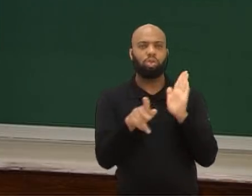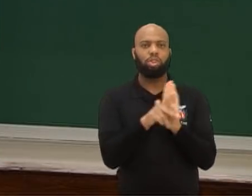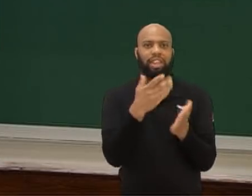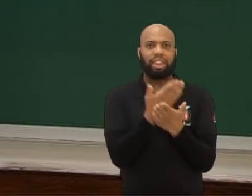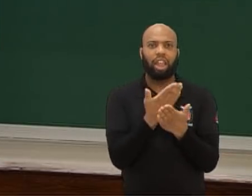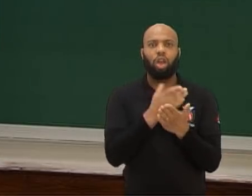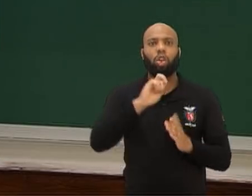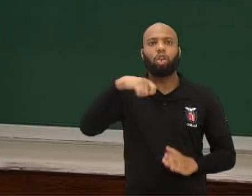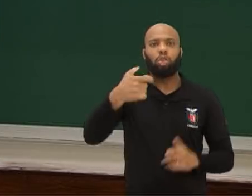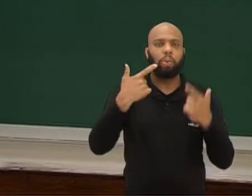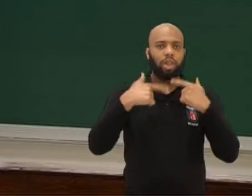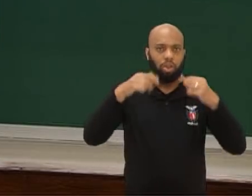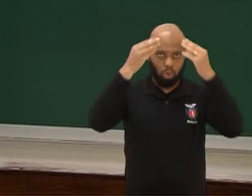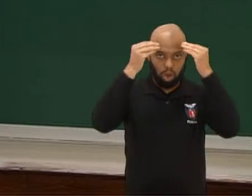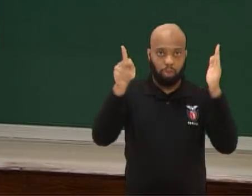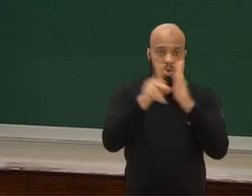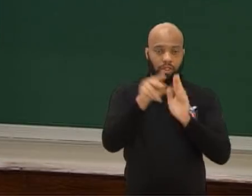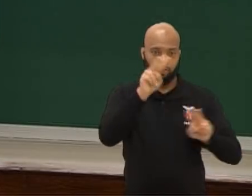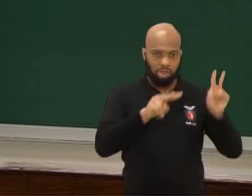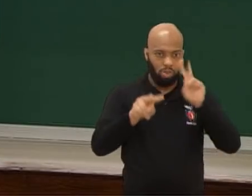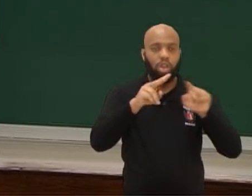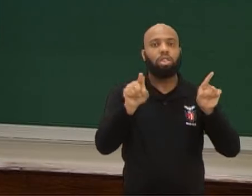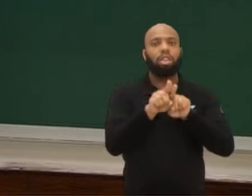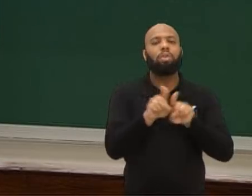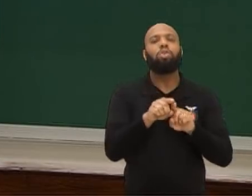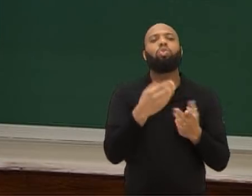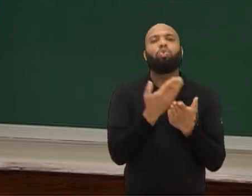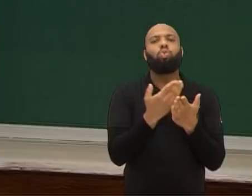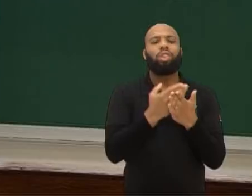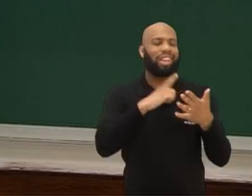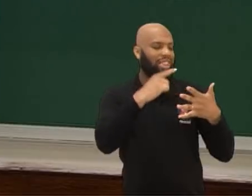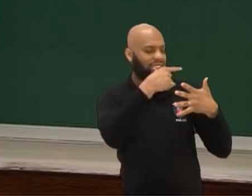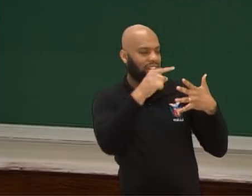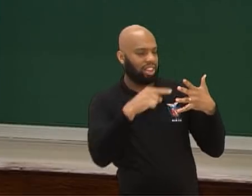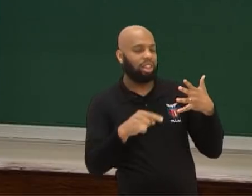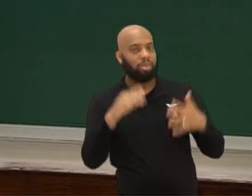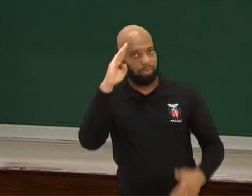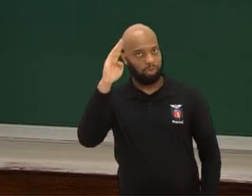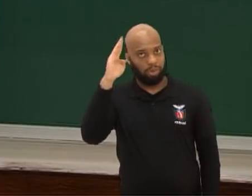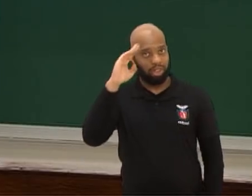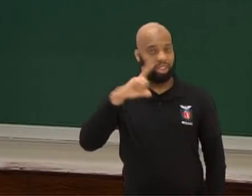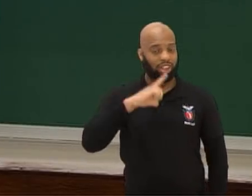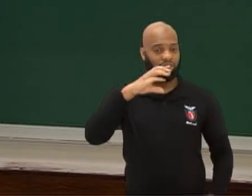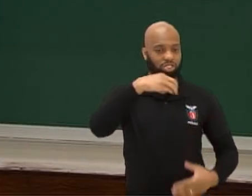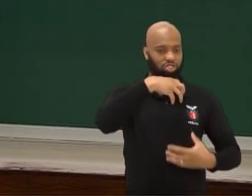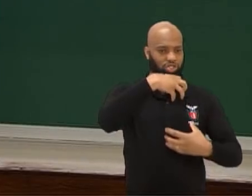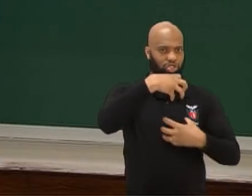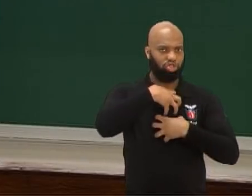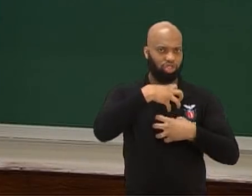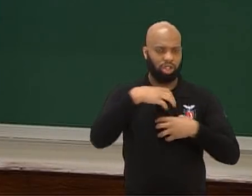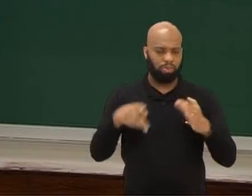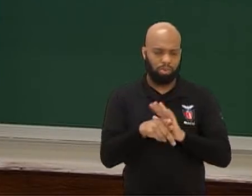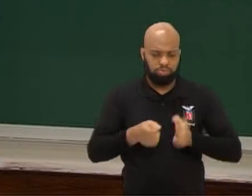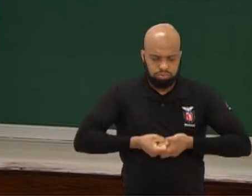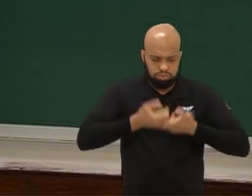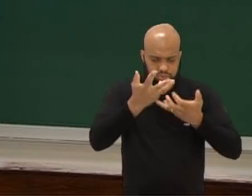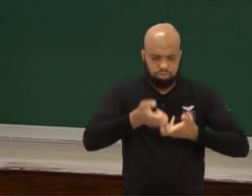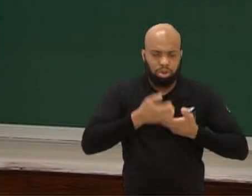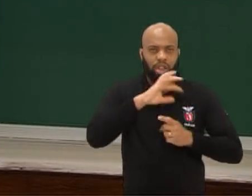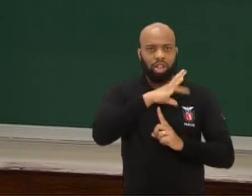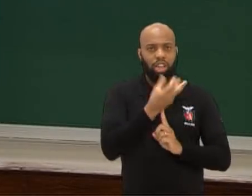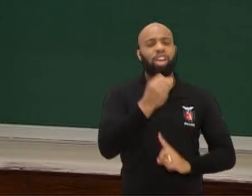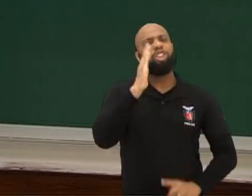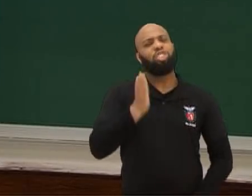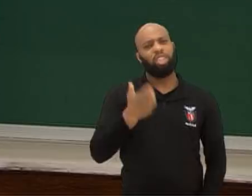as linguagens visuais e nós vimos que tem elementos principais nessa forma de expressão artística que nós já estudamos há